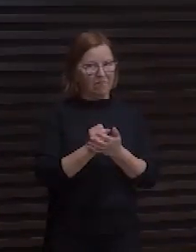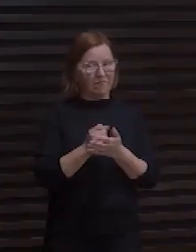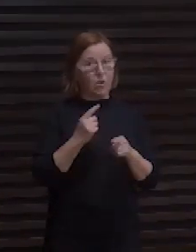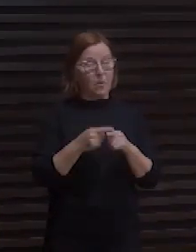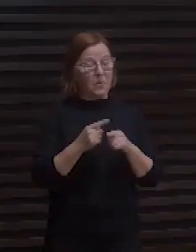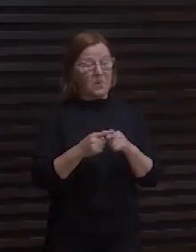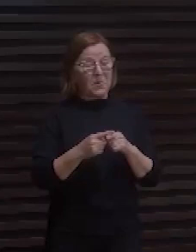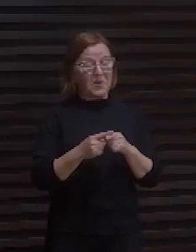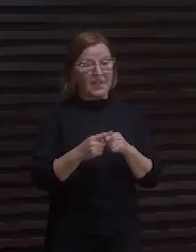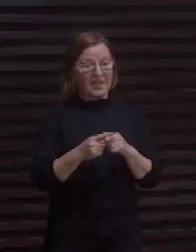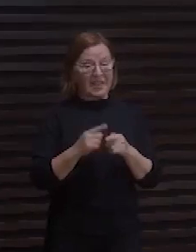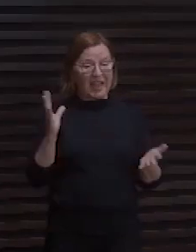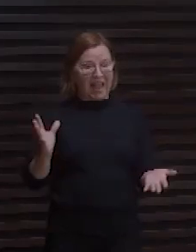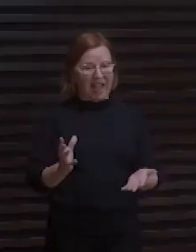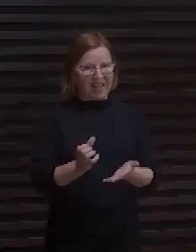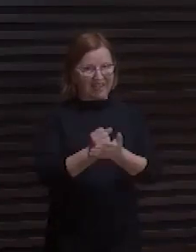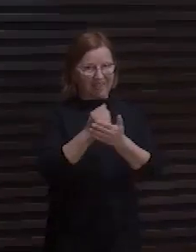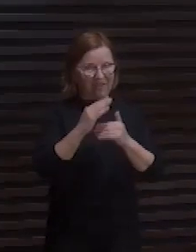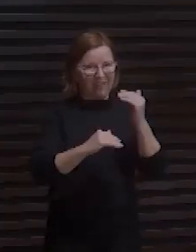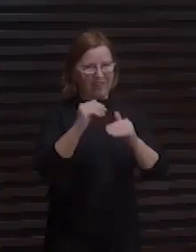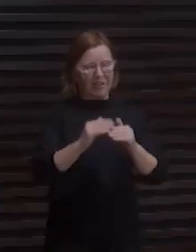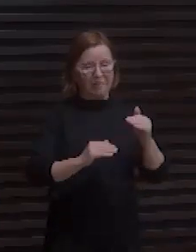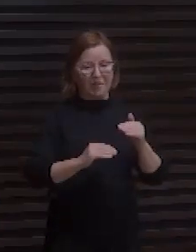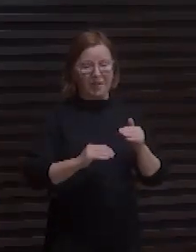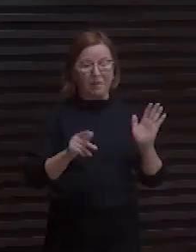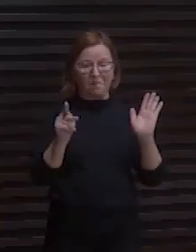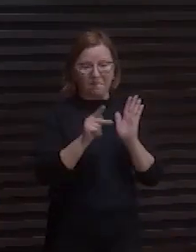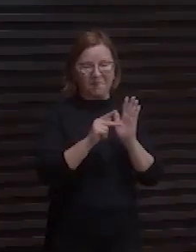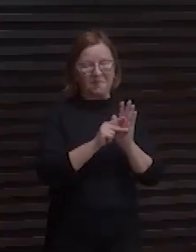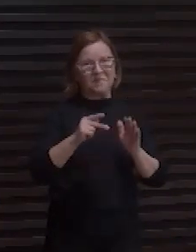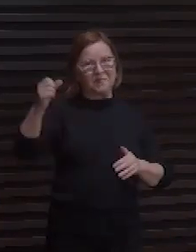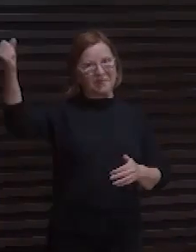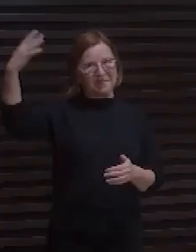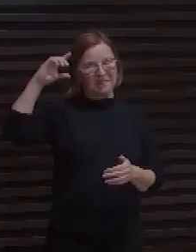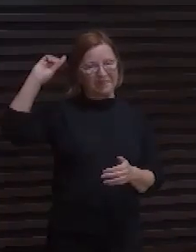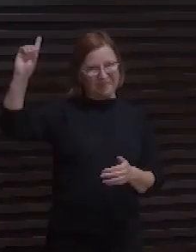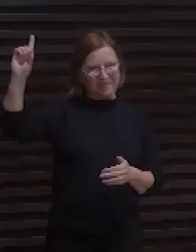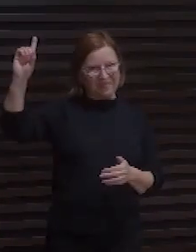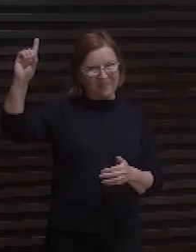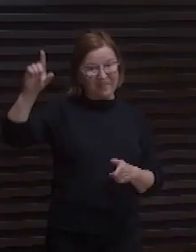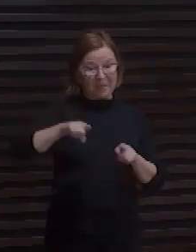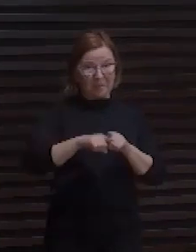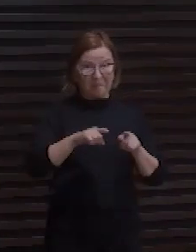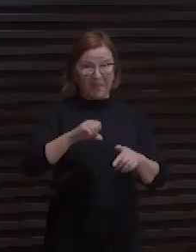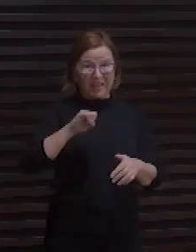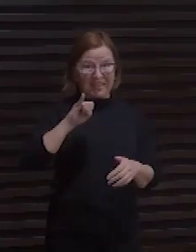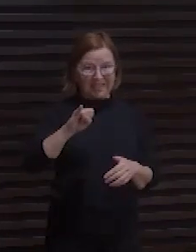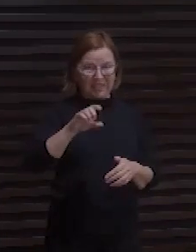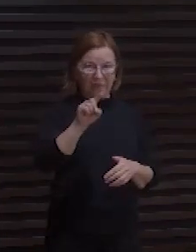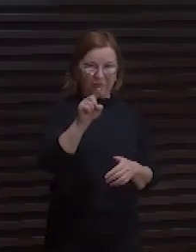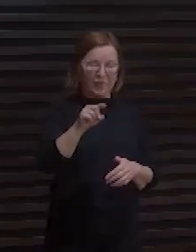obra exclusiva da graça de Deus. Mas uma vez que você foi salvo pela graça de Deus, você está